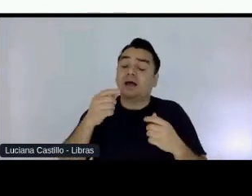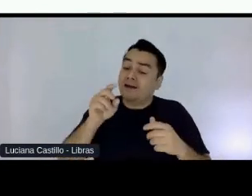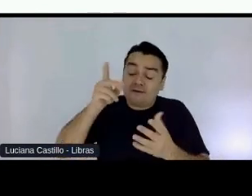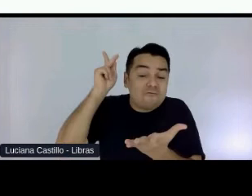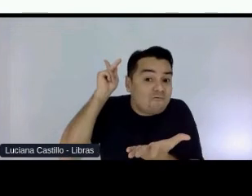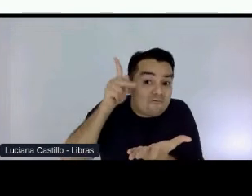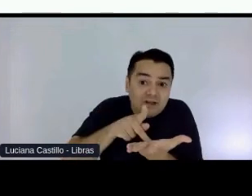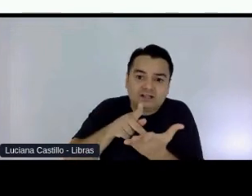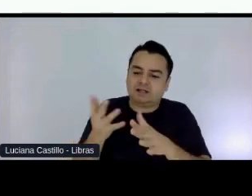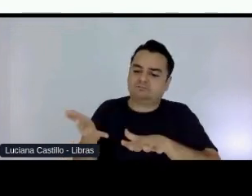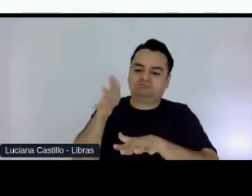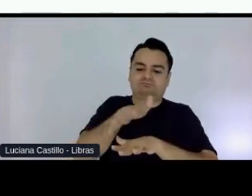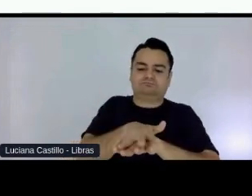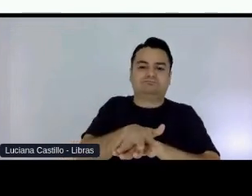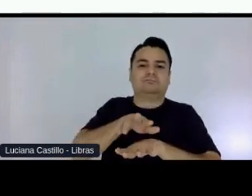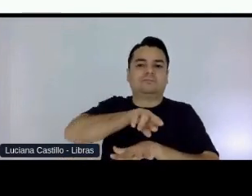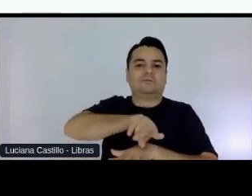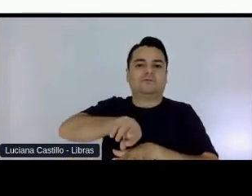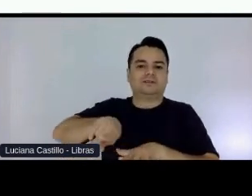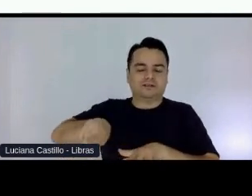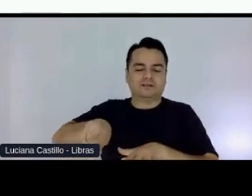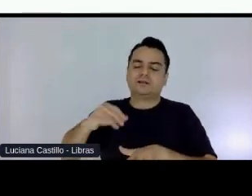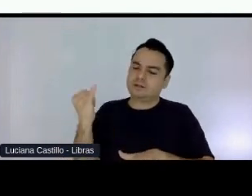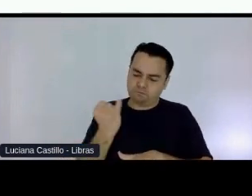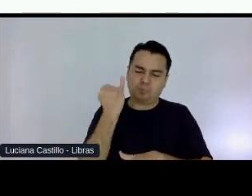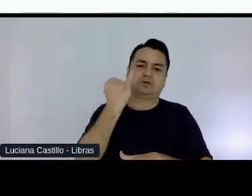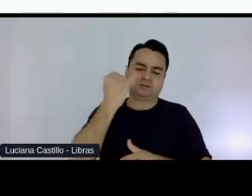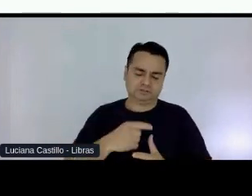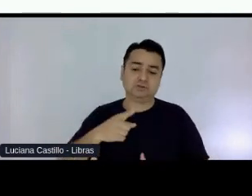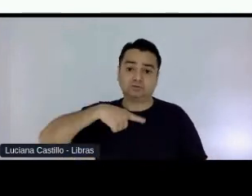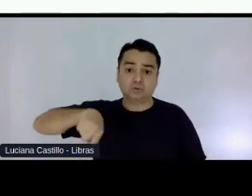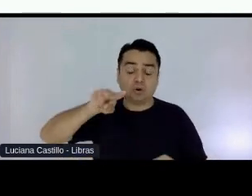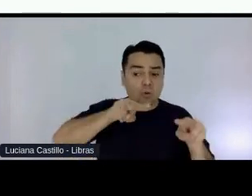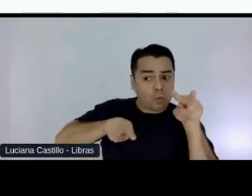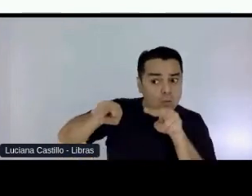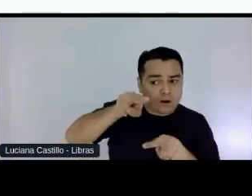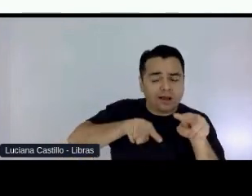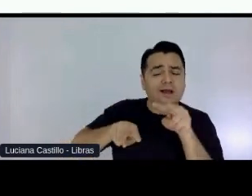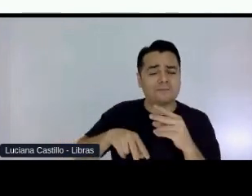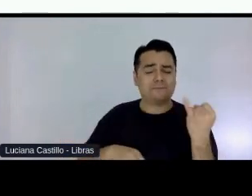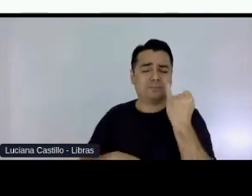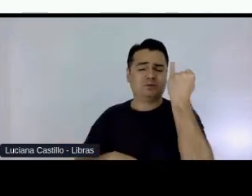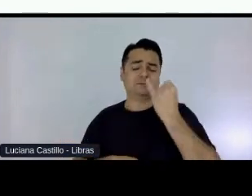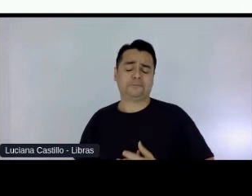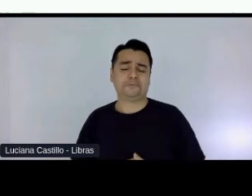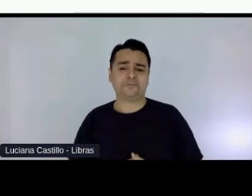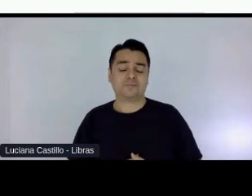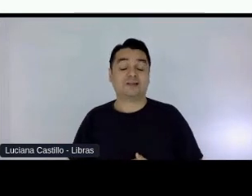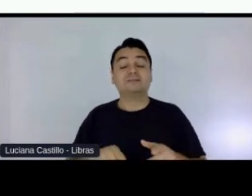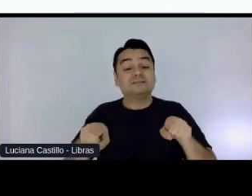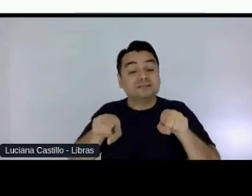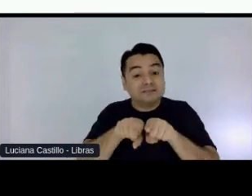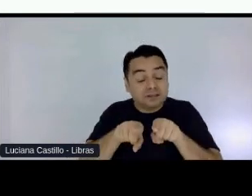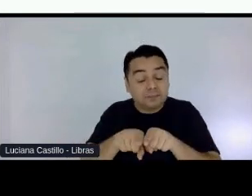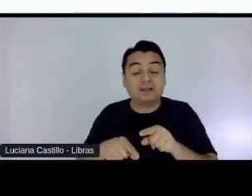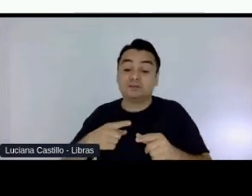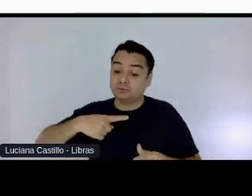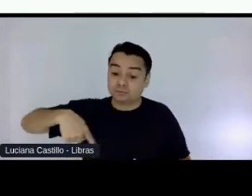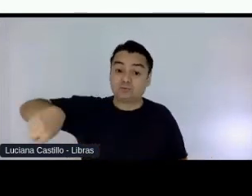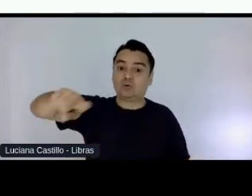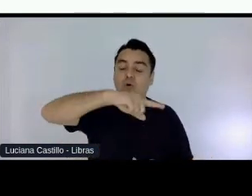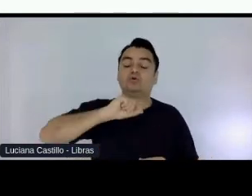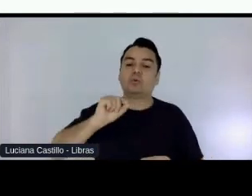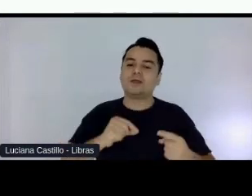possa mudar o nosso dia a dia, o nosso olhar, né? A gente ter consciência, a